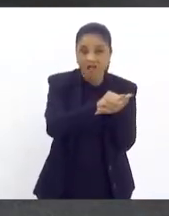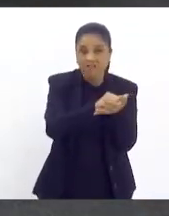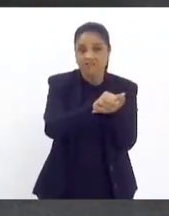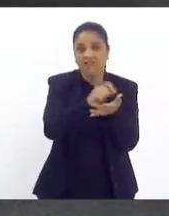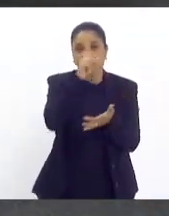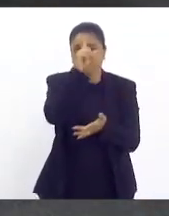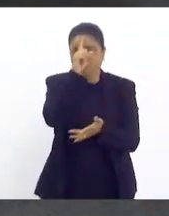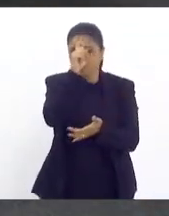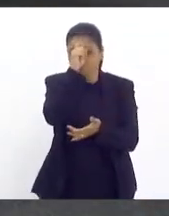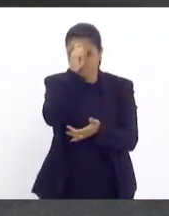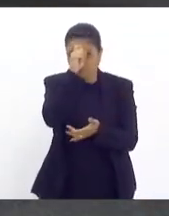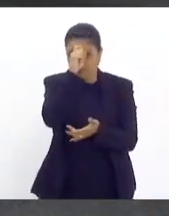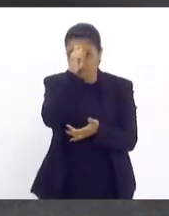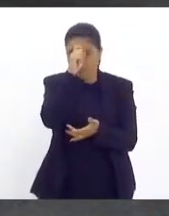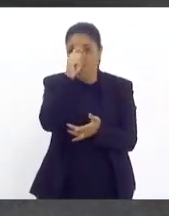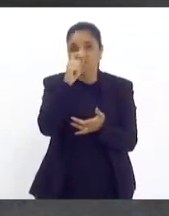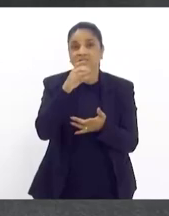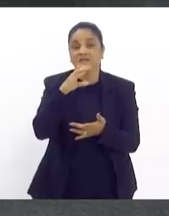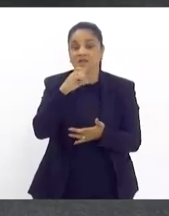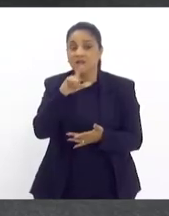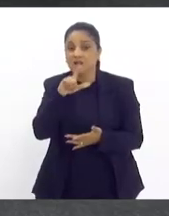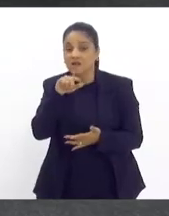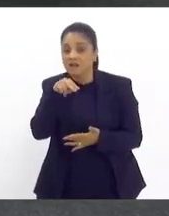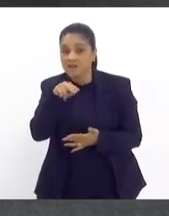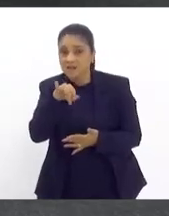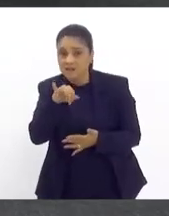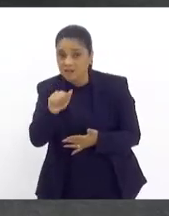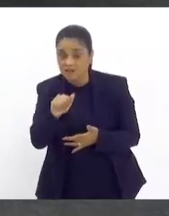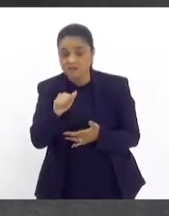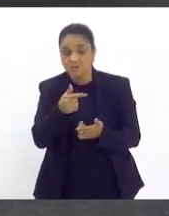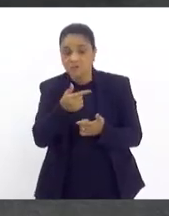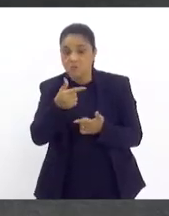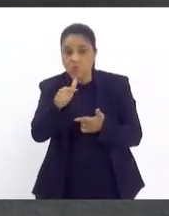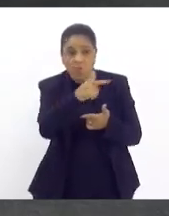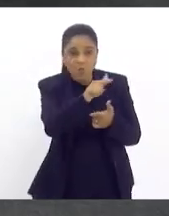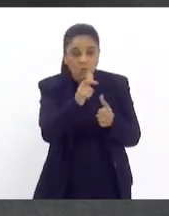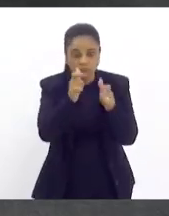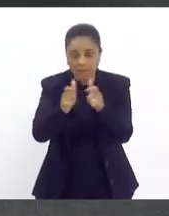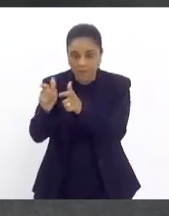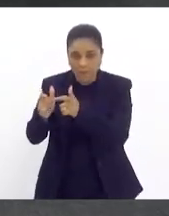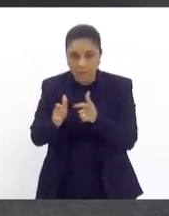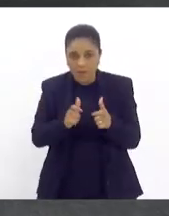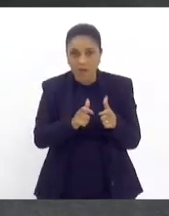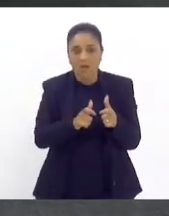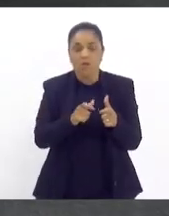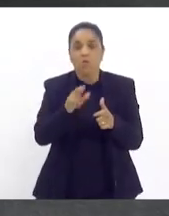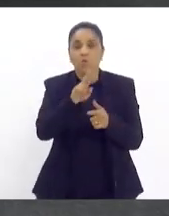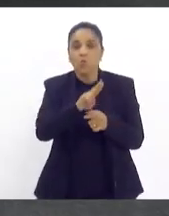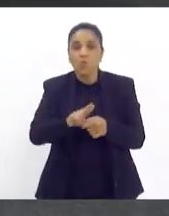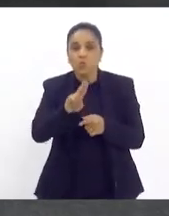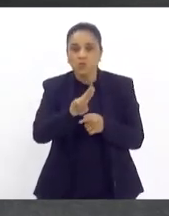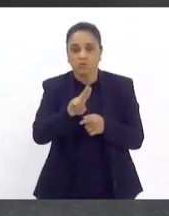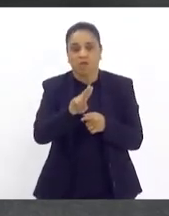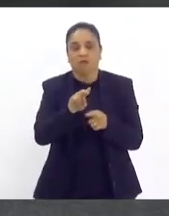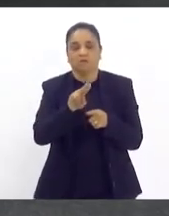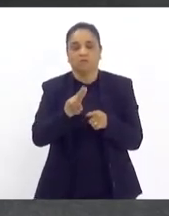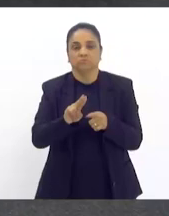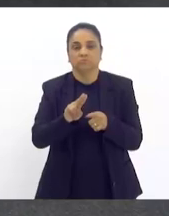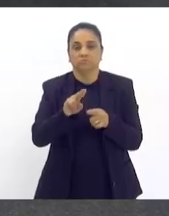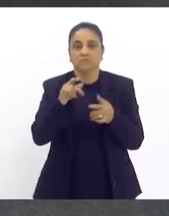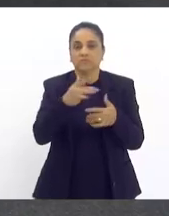em hospitais clínicas E outras unidades de saúde se nós fizermos uma diggressão